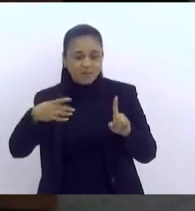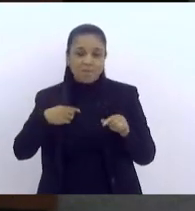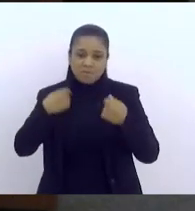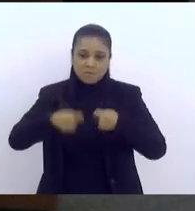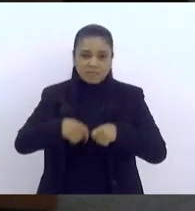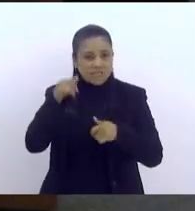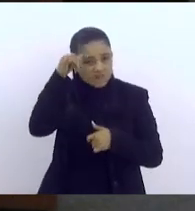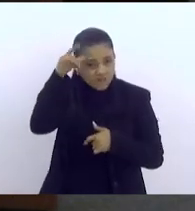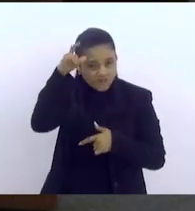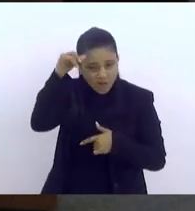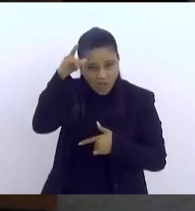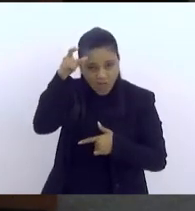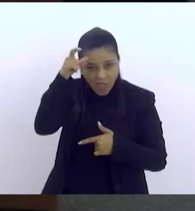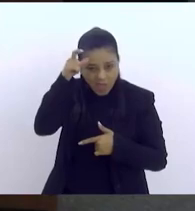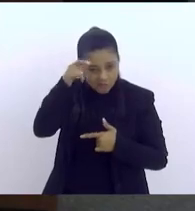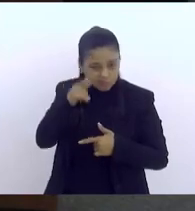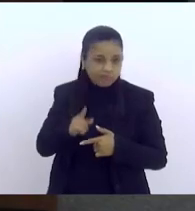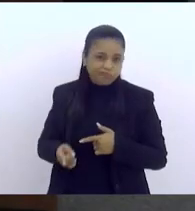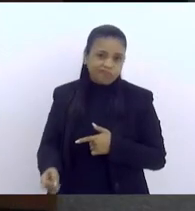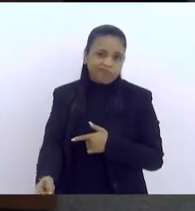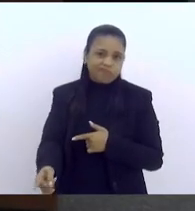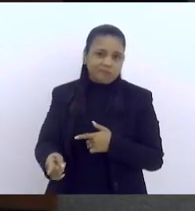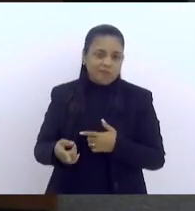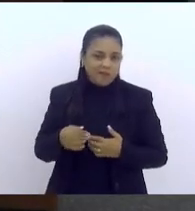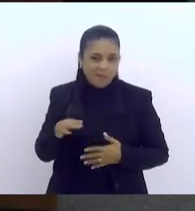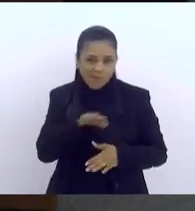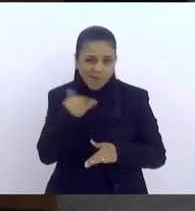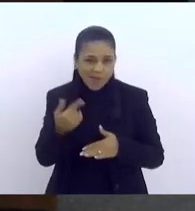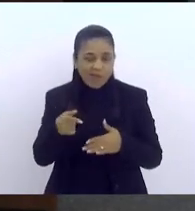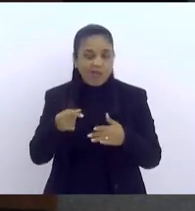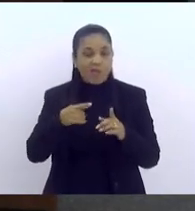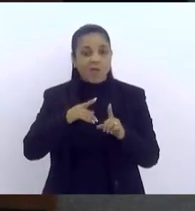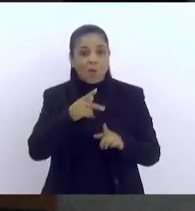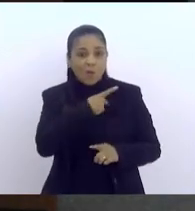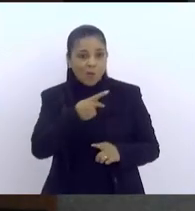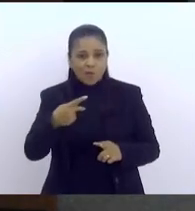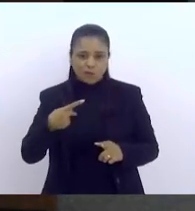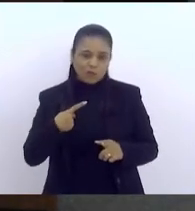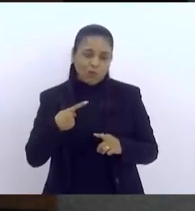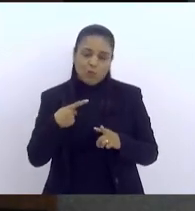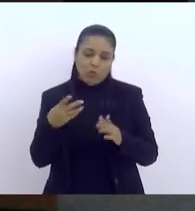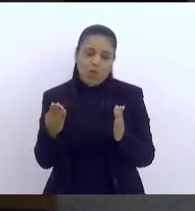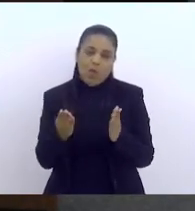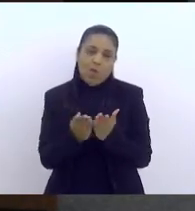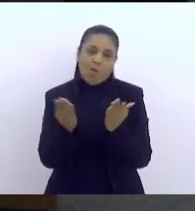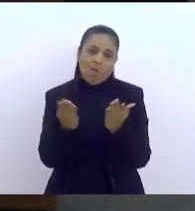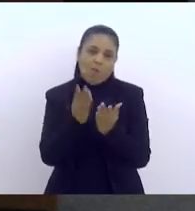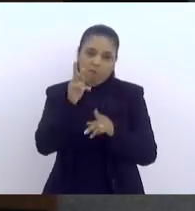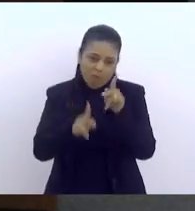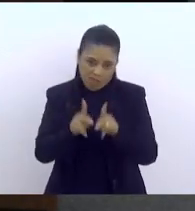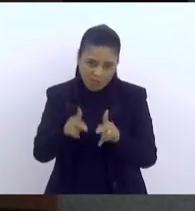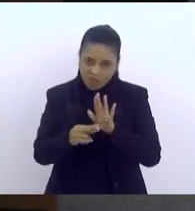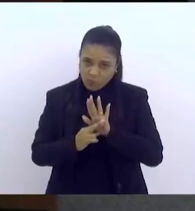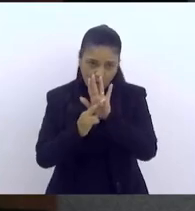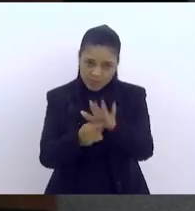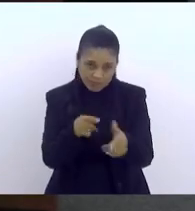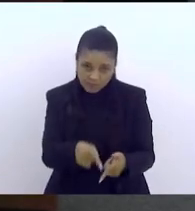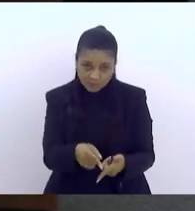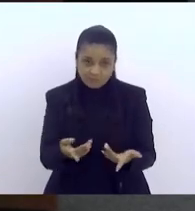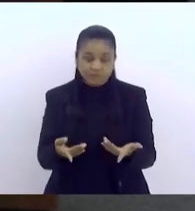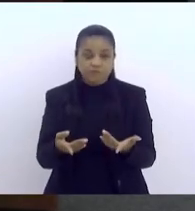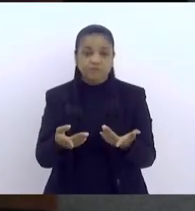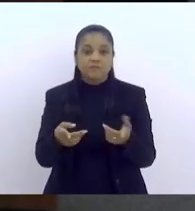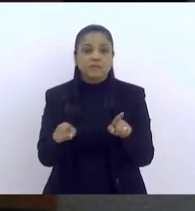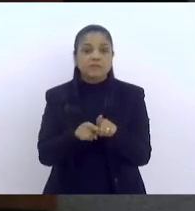Eu conheço o povo evangélico e o povo evangélico não defende isso. Mas esse pastor não é o povo evangélico. Assim como o que foi feito nesse